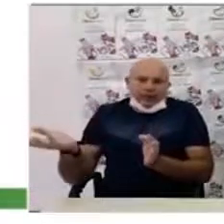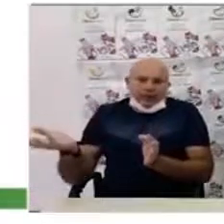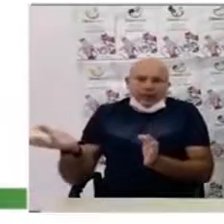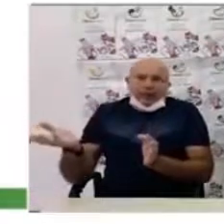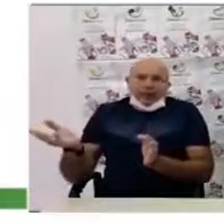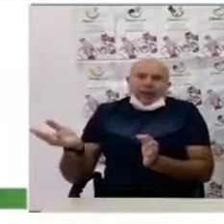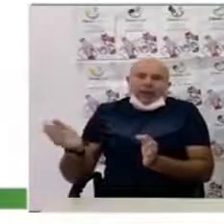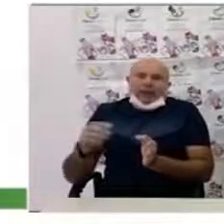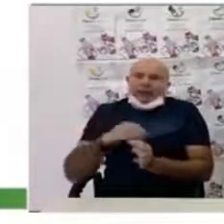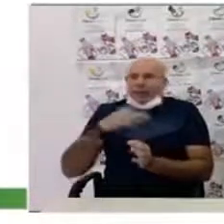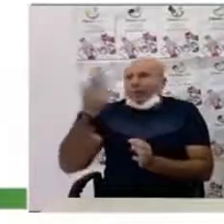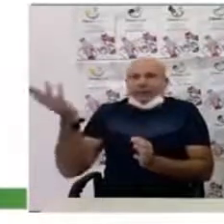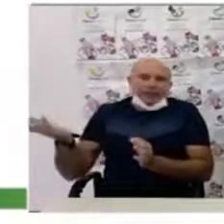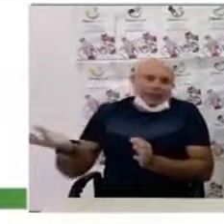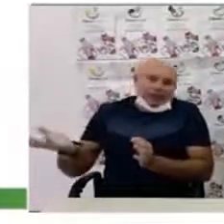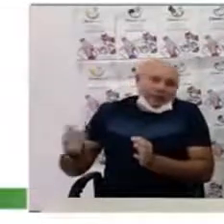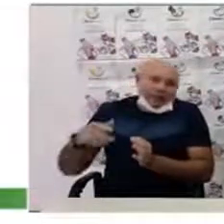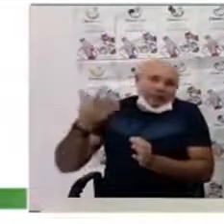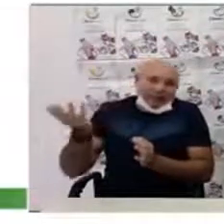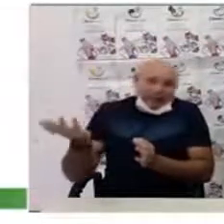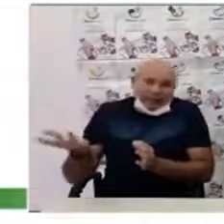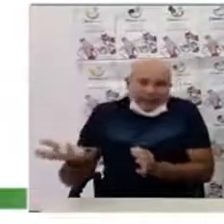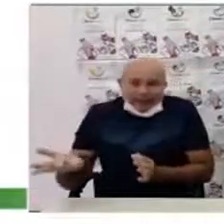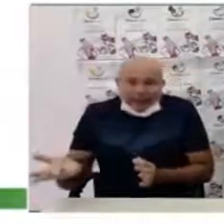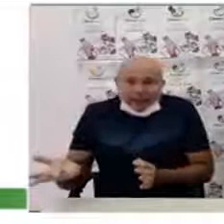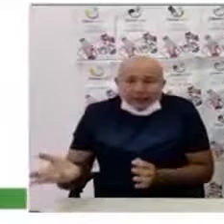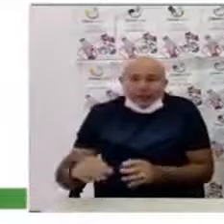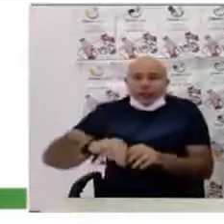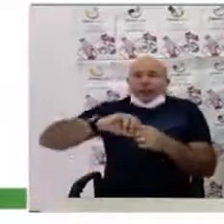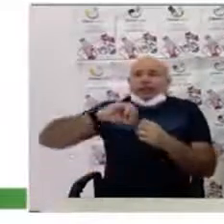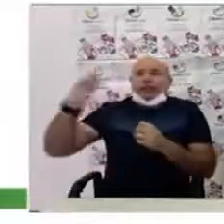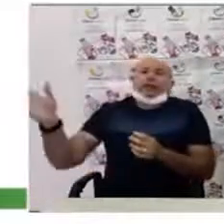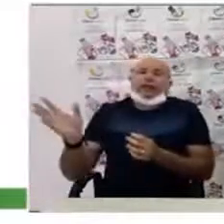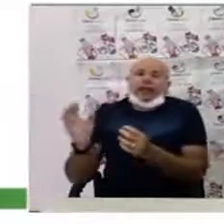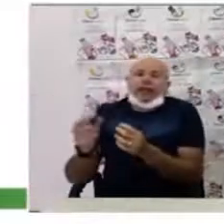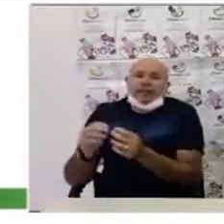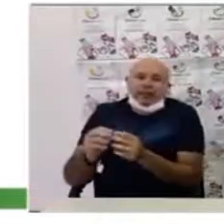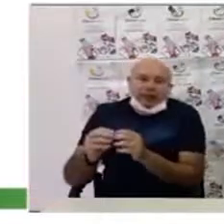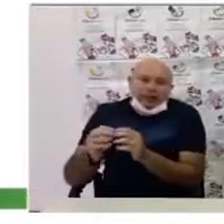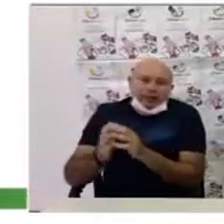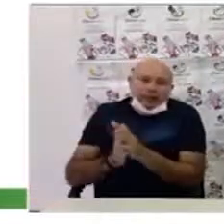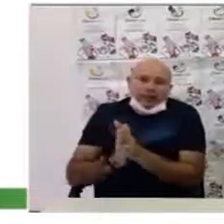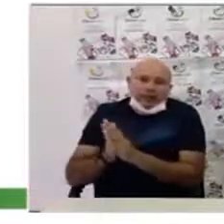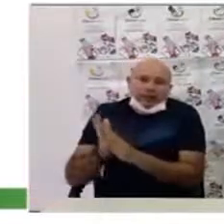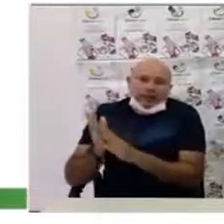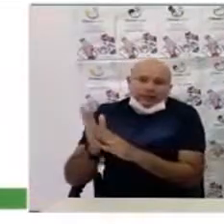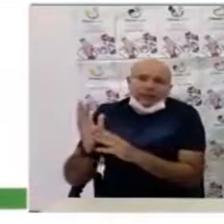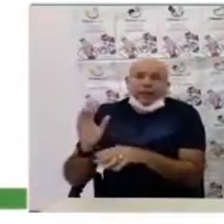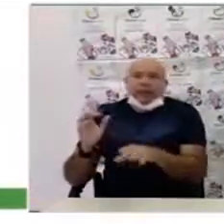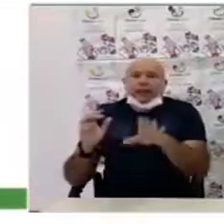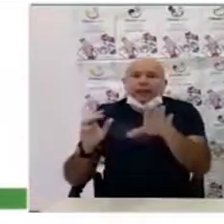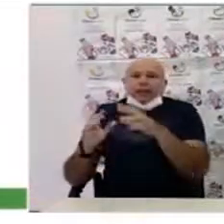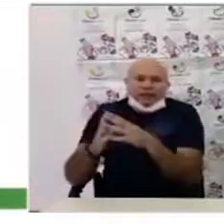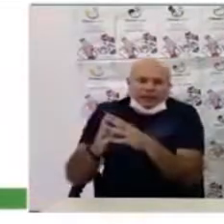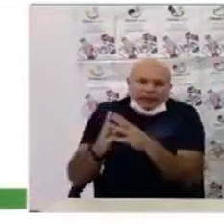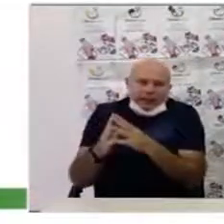verdade, seria a massa equivalente ao elétron, mas sem carga, né? E o elétron que é arremessado em alta velocidade, certo? Então,